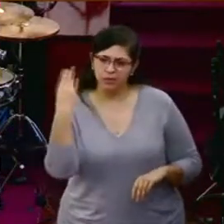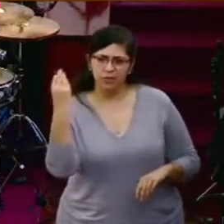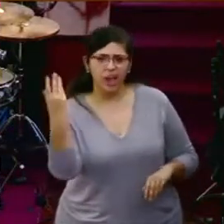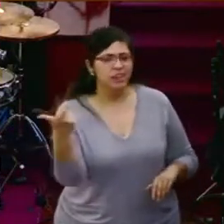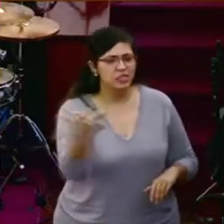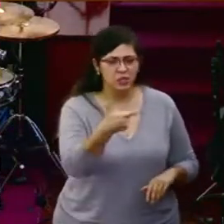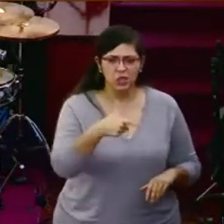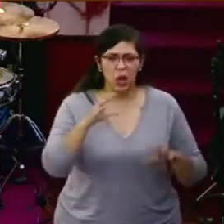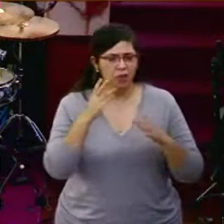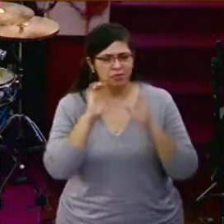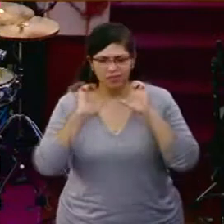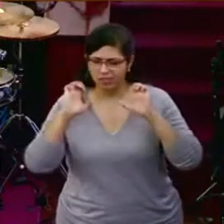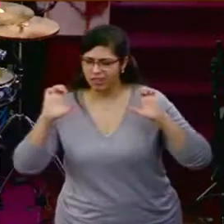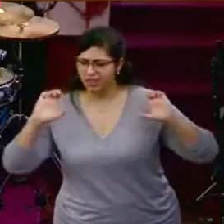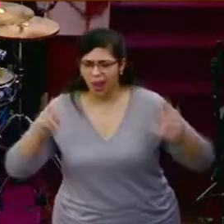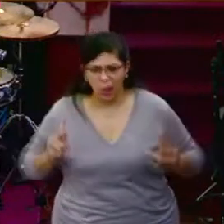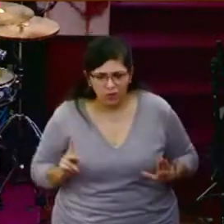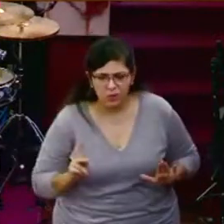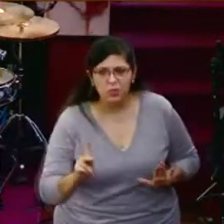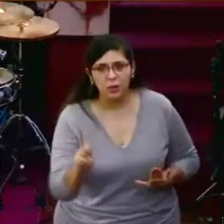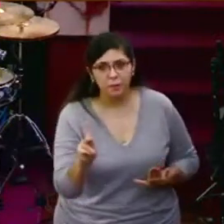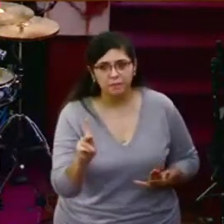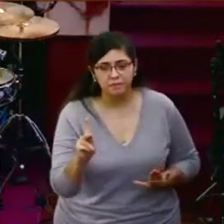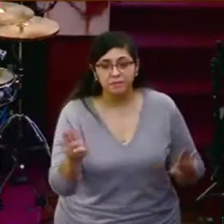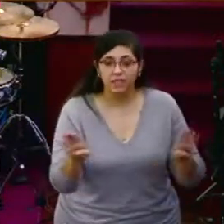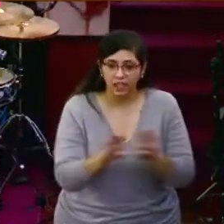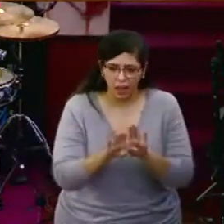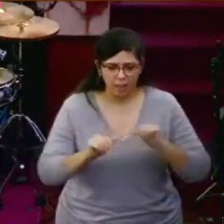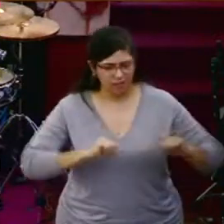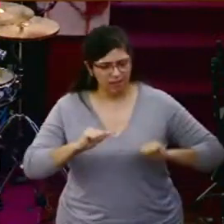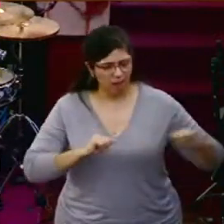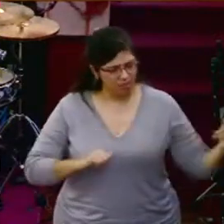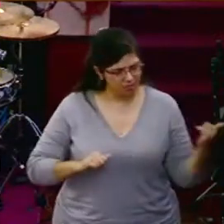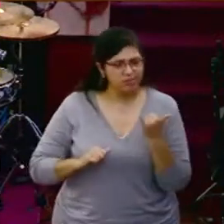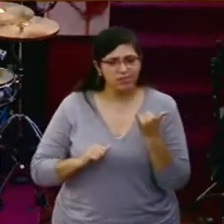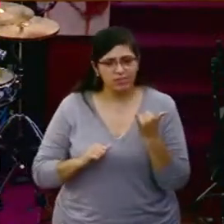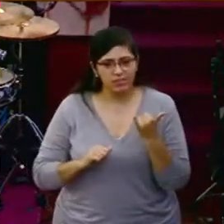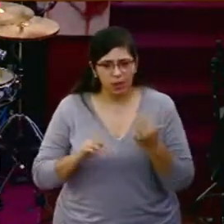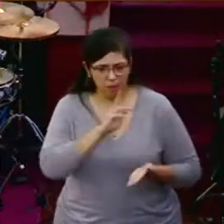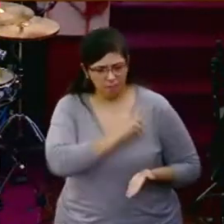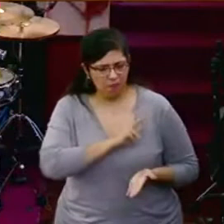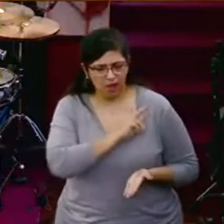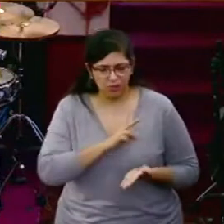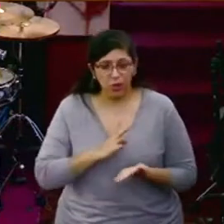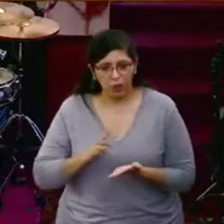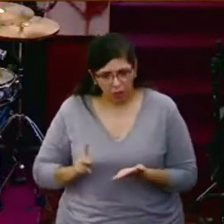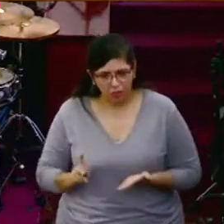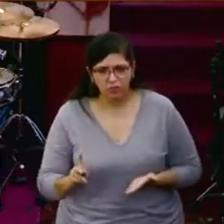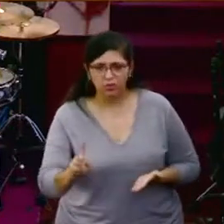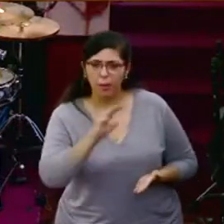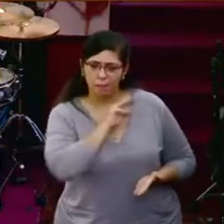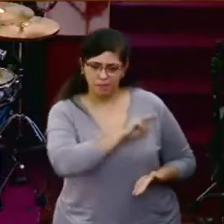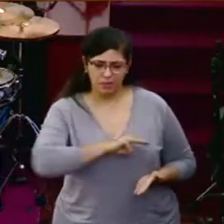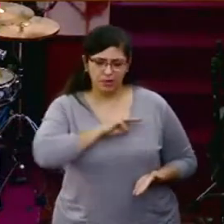situação em algum momento isso também está relatado em atos 20 mas paulo segue o seu percurso é um missionário está